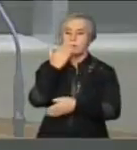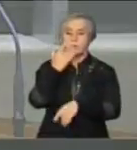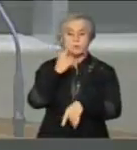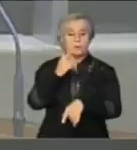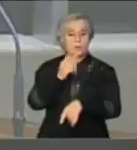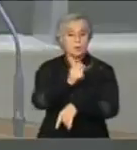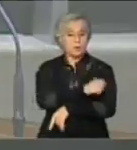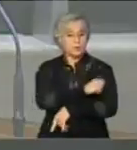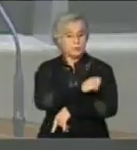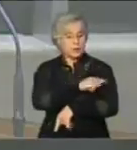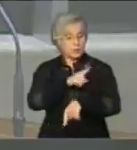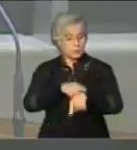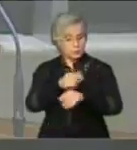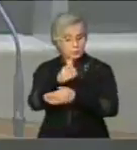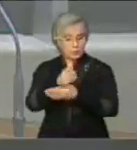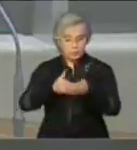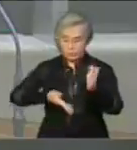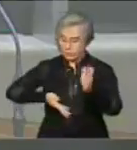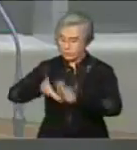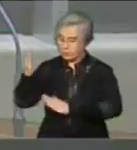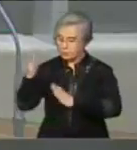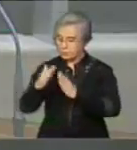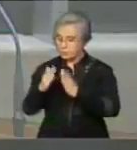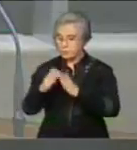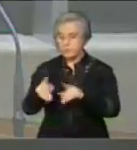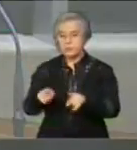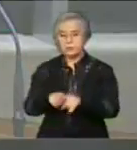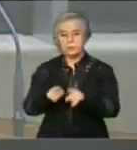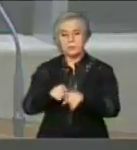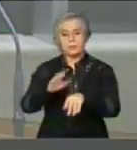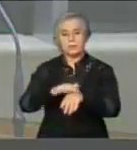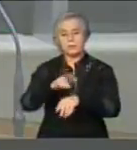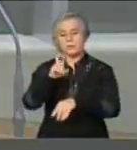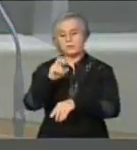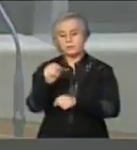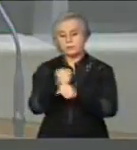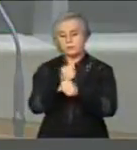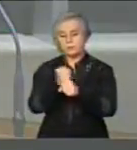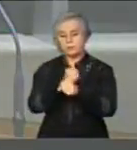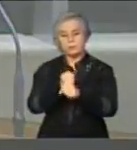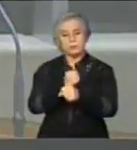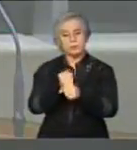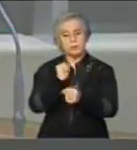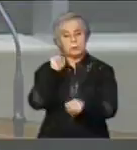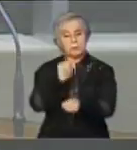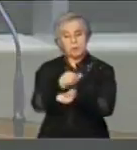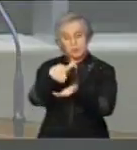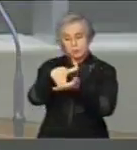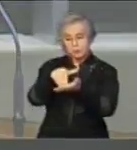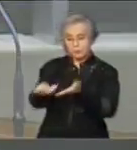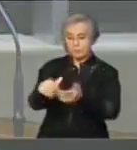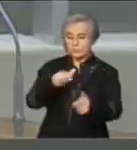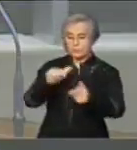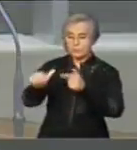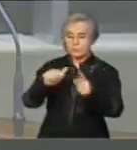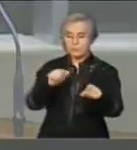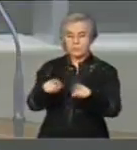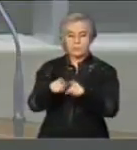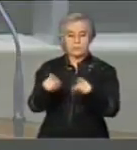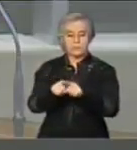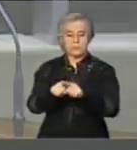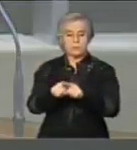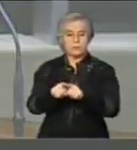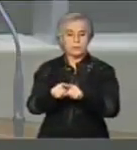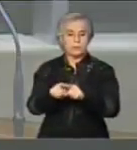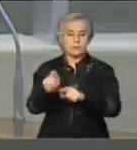período. Mais de 50 obras foram paralisadas, desempregando trabalhadores, desaquecendo o